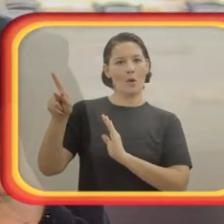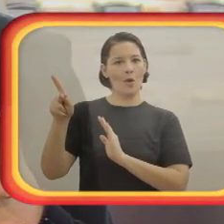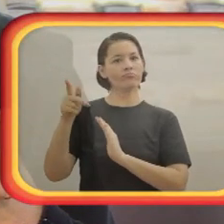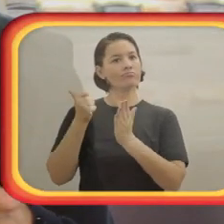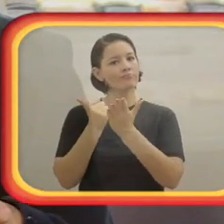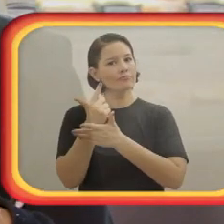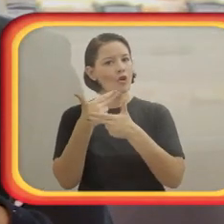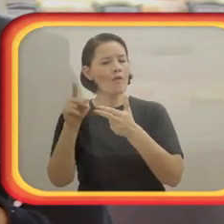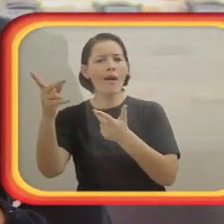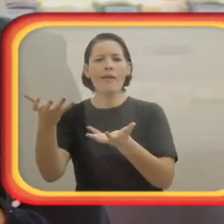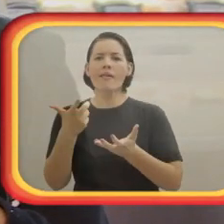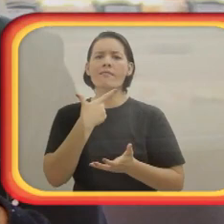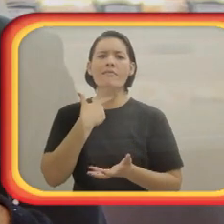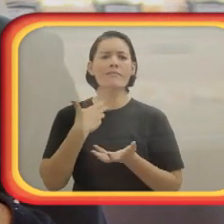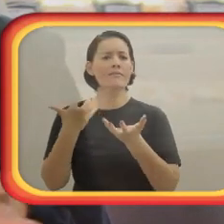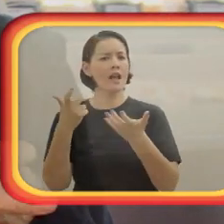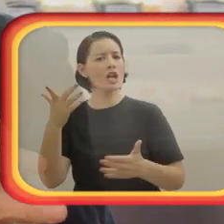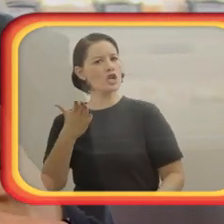filha hoje